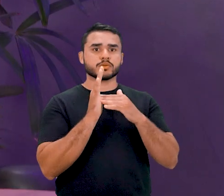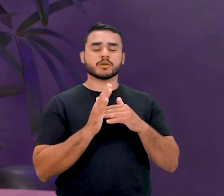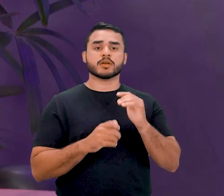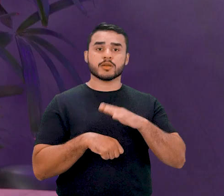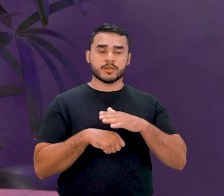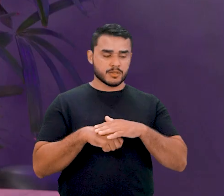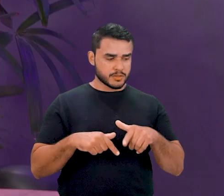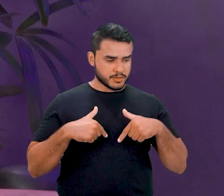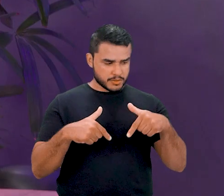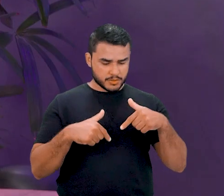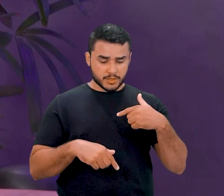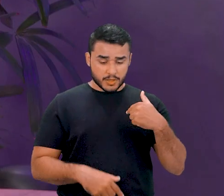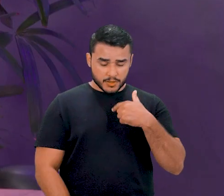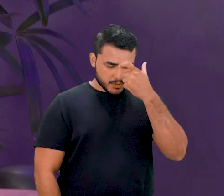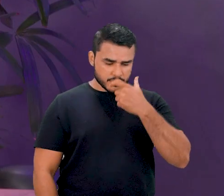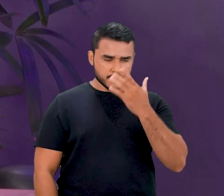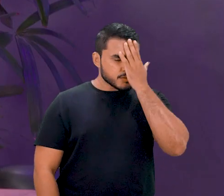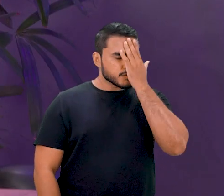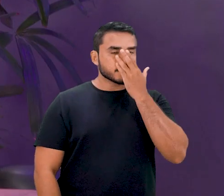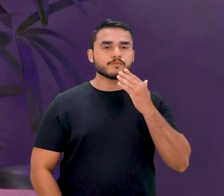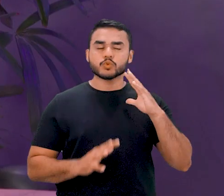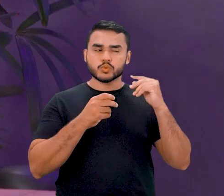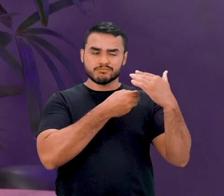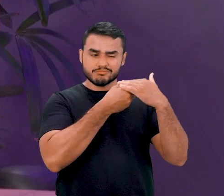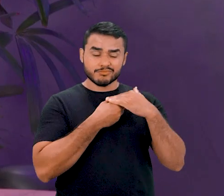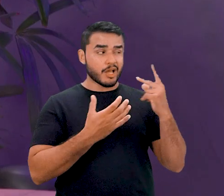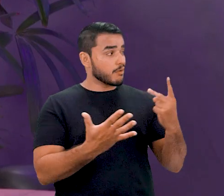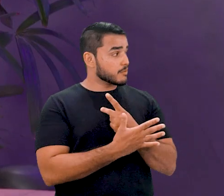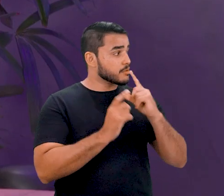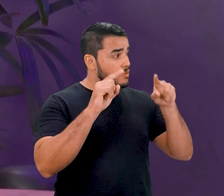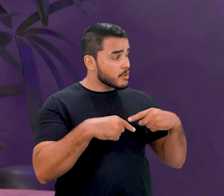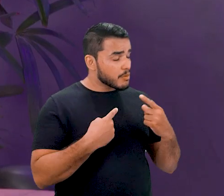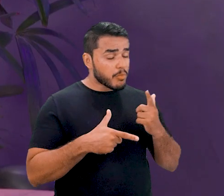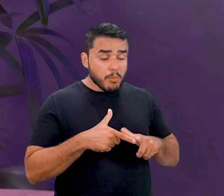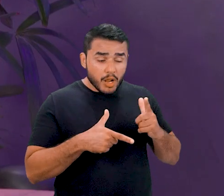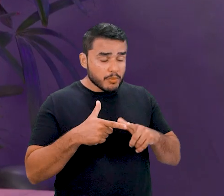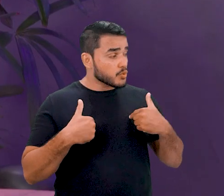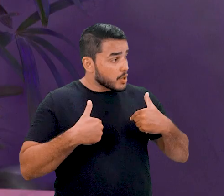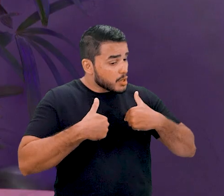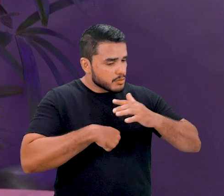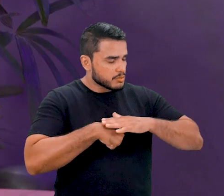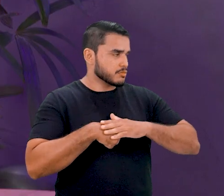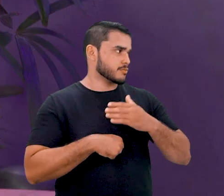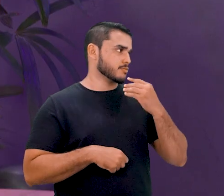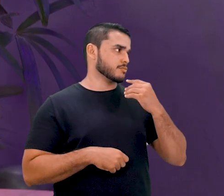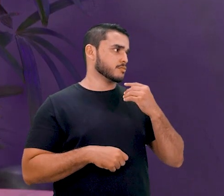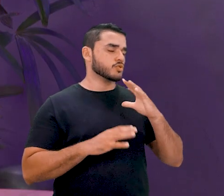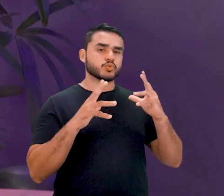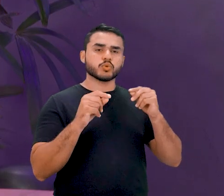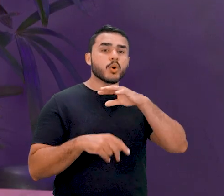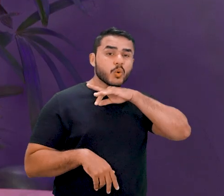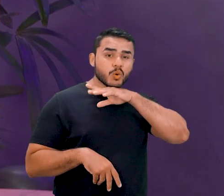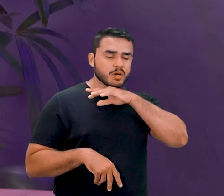somos, porque somos nós quem vivemos na pele toda a exclusão, né? Tudo de ruim que essa